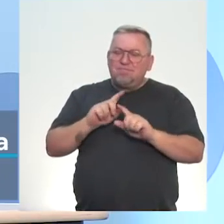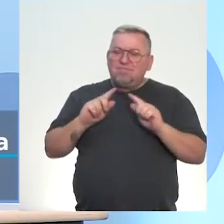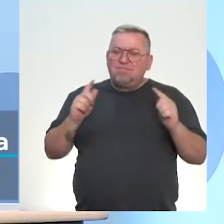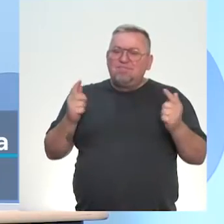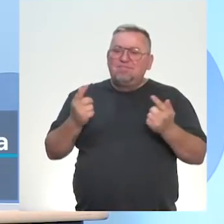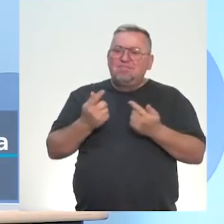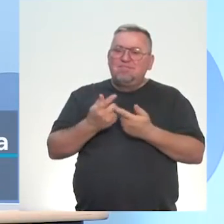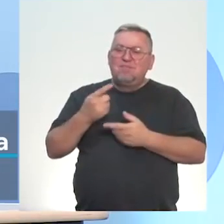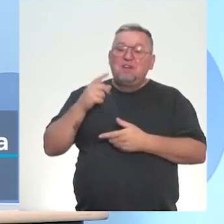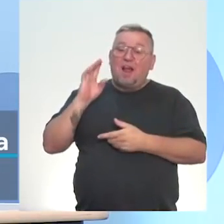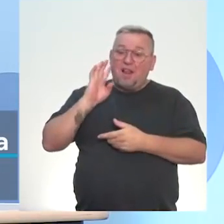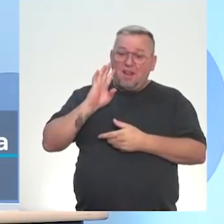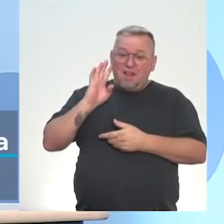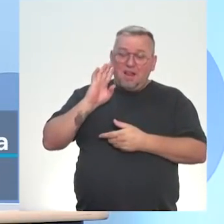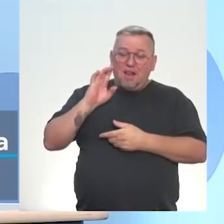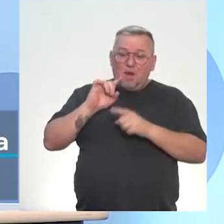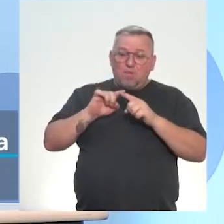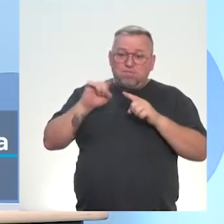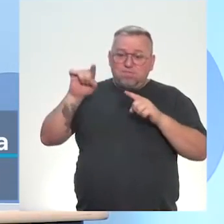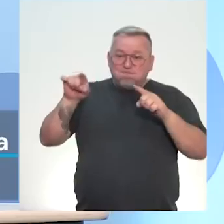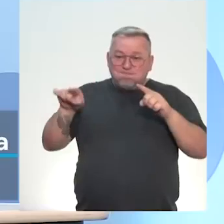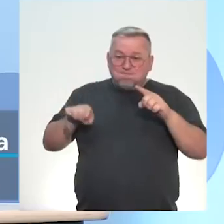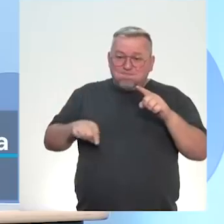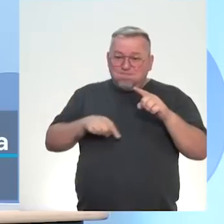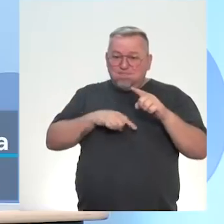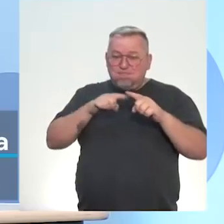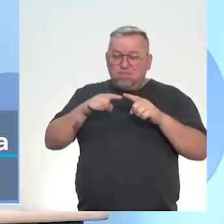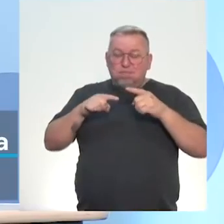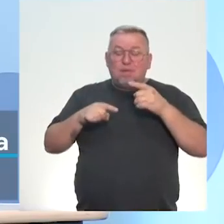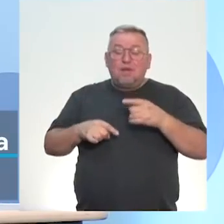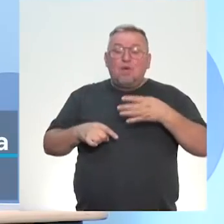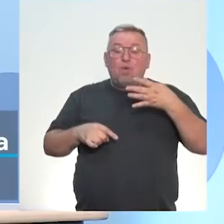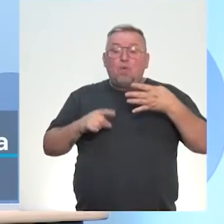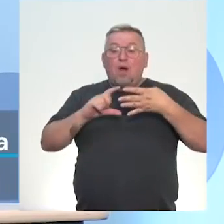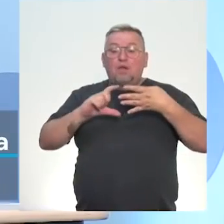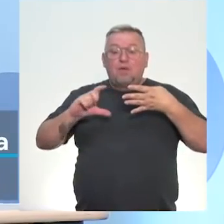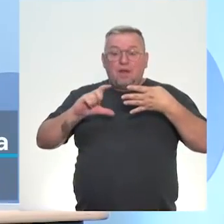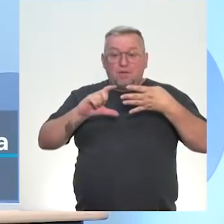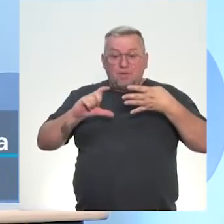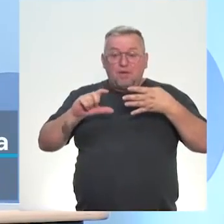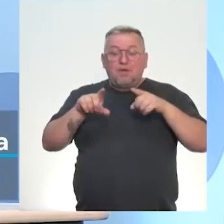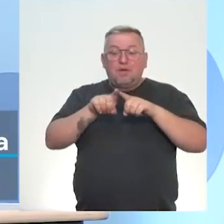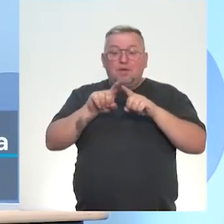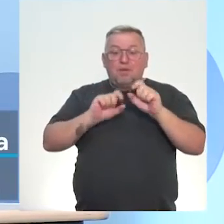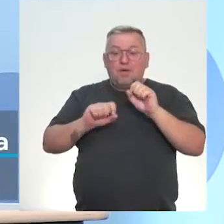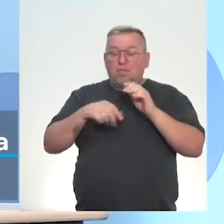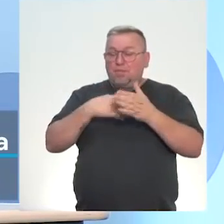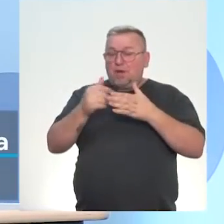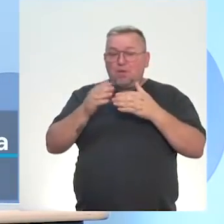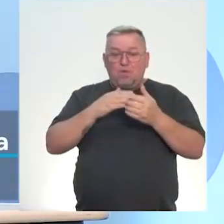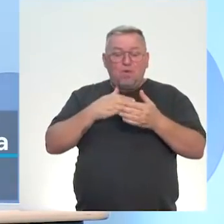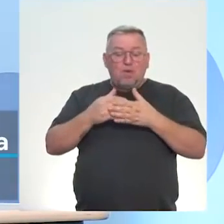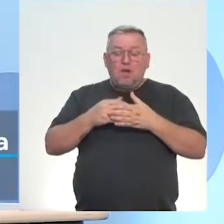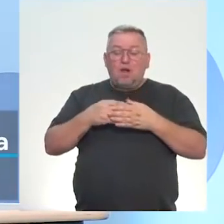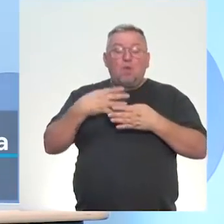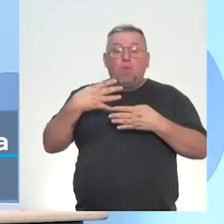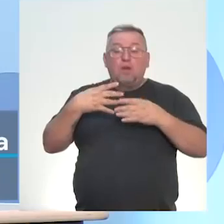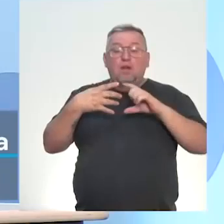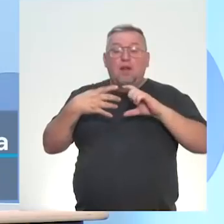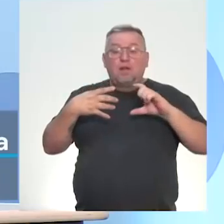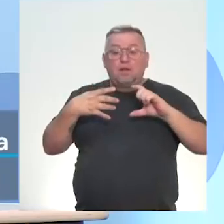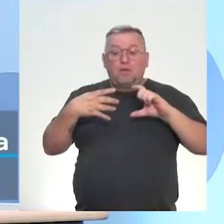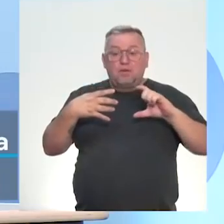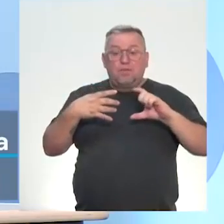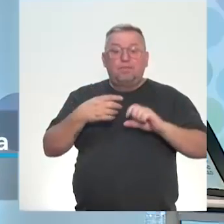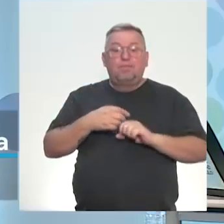mesmo. E é legal essa figura irregular porque mostra que essa característica dos 360 graus ela é pertinente para qualquer quadrilátero, né? Isso Muito mesmo, bom, muito isso